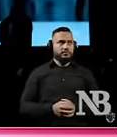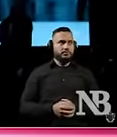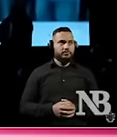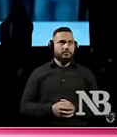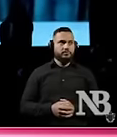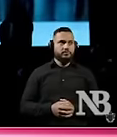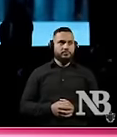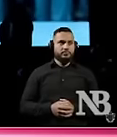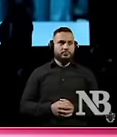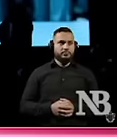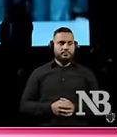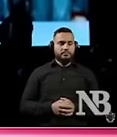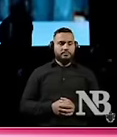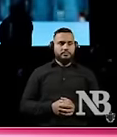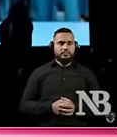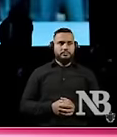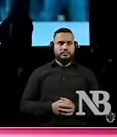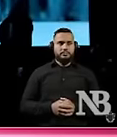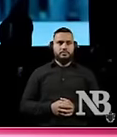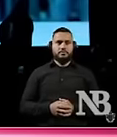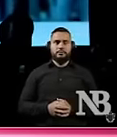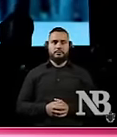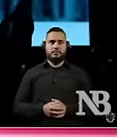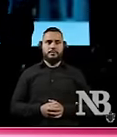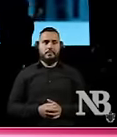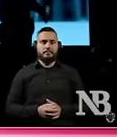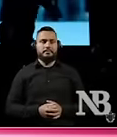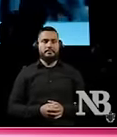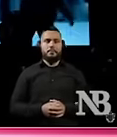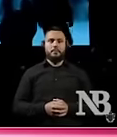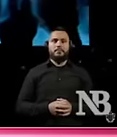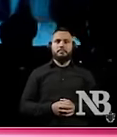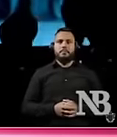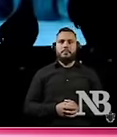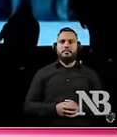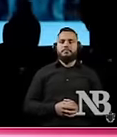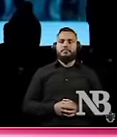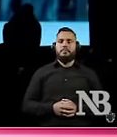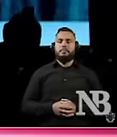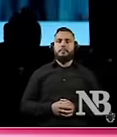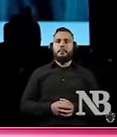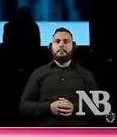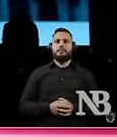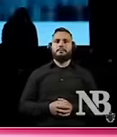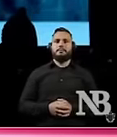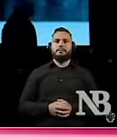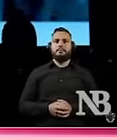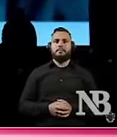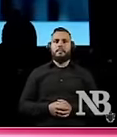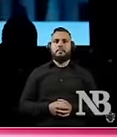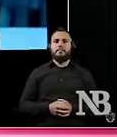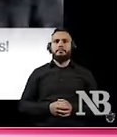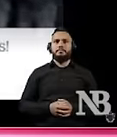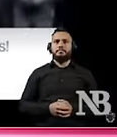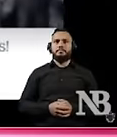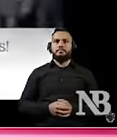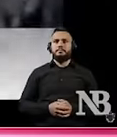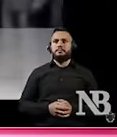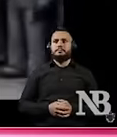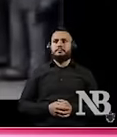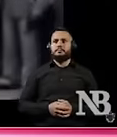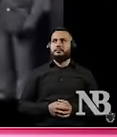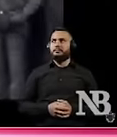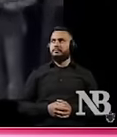Okay? Alguns vão morrer pelo caminho, tá? Mas eu estou disposto em 2018, desde que Deus quiser, tentar jogar para a direita esse